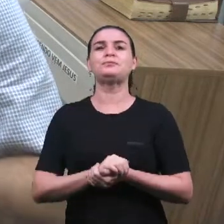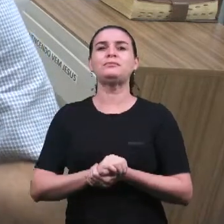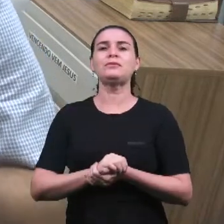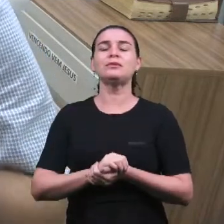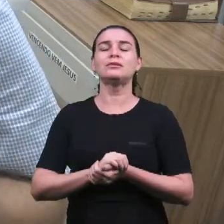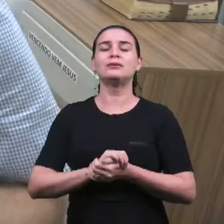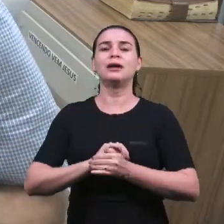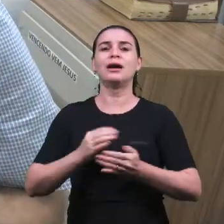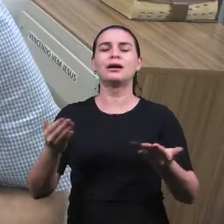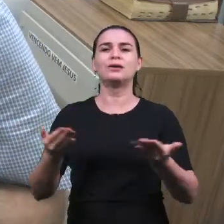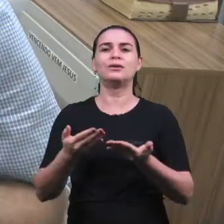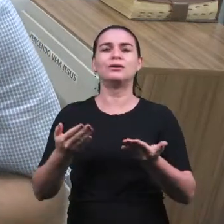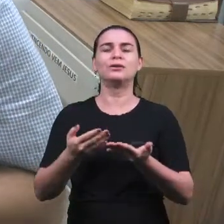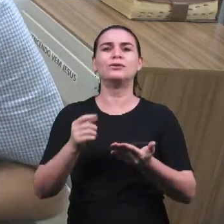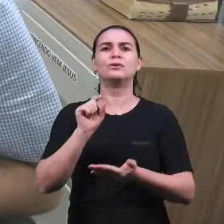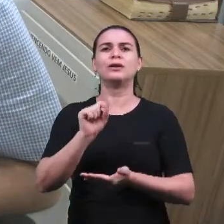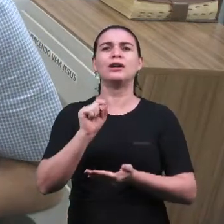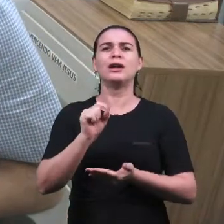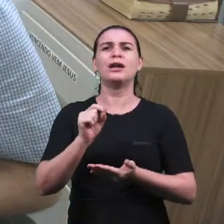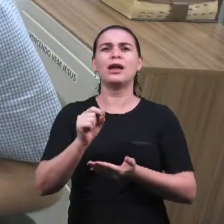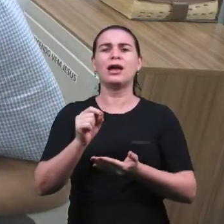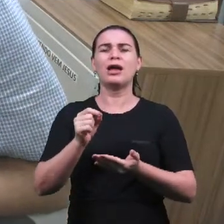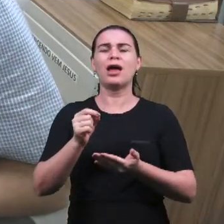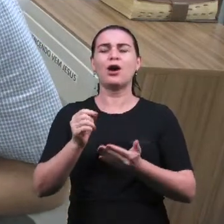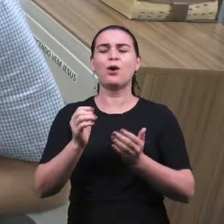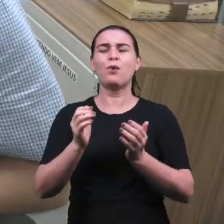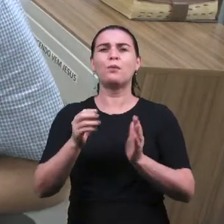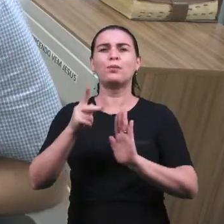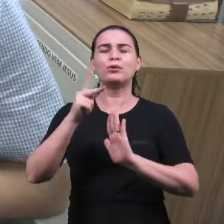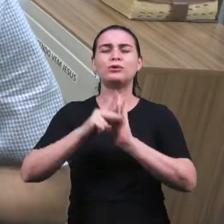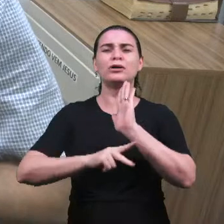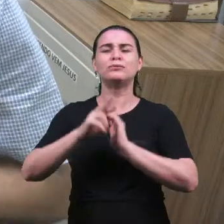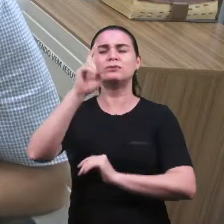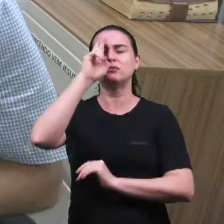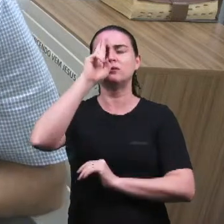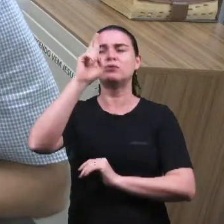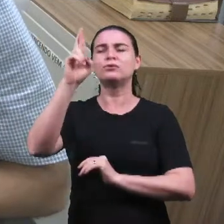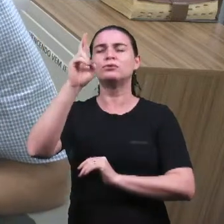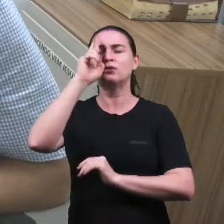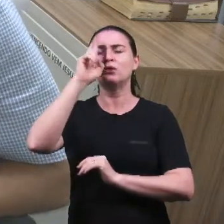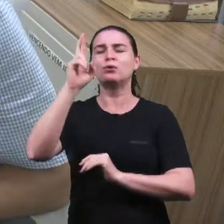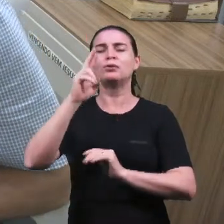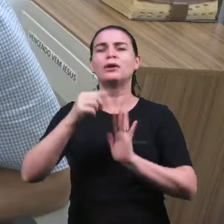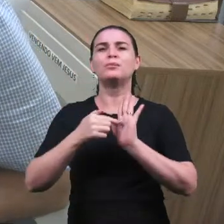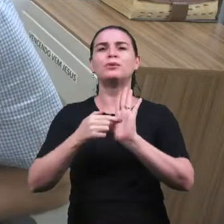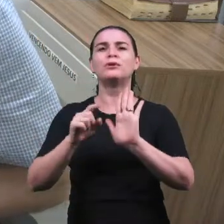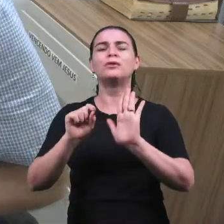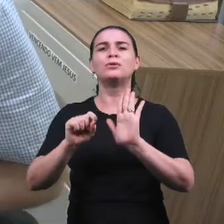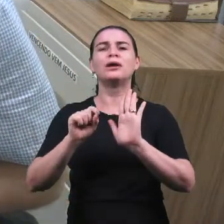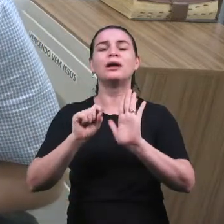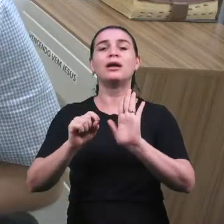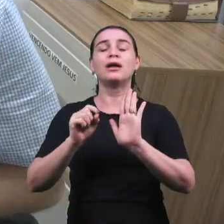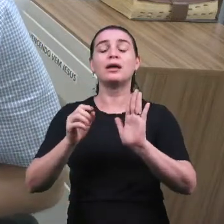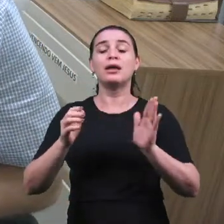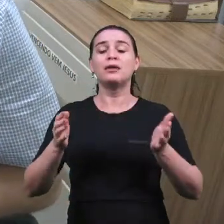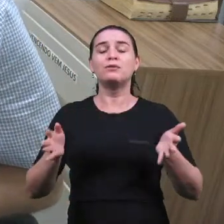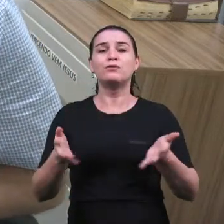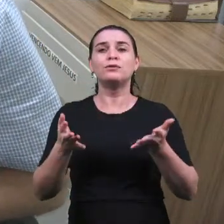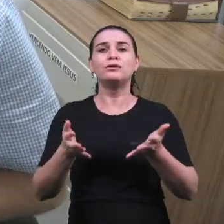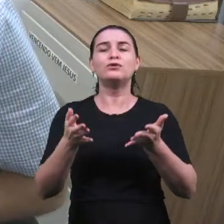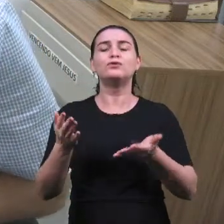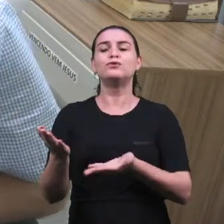ter um compromisso com a palavra do Senhor. E tenho visto muitos jovens do interior do estado que nos ligam aqui na Rádio